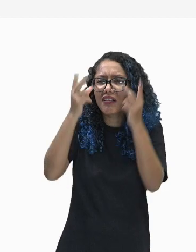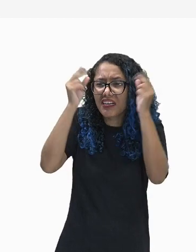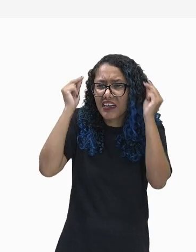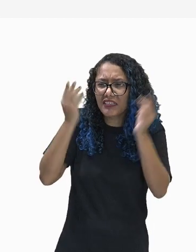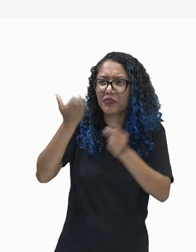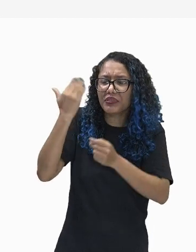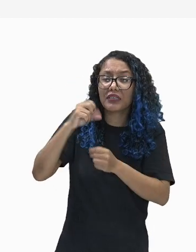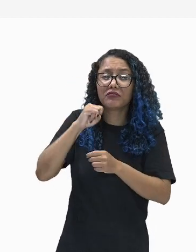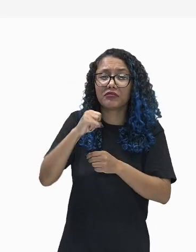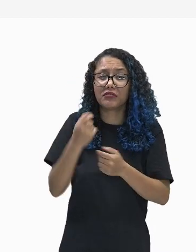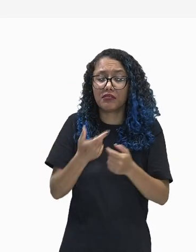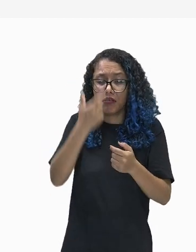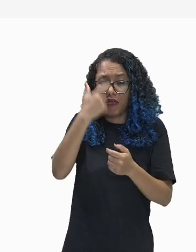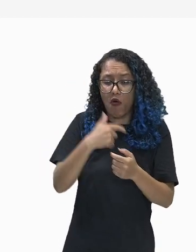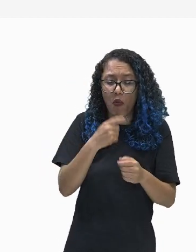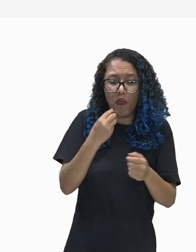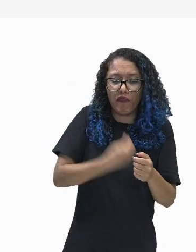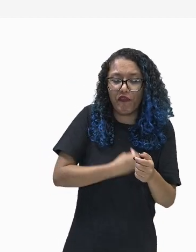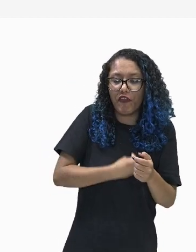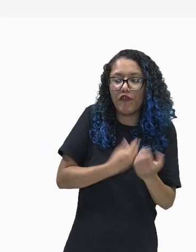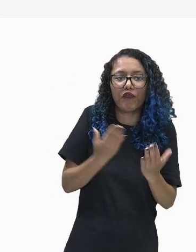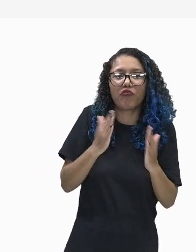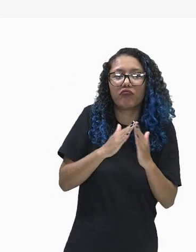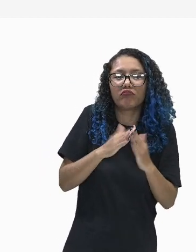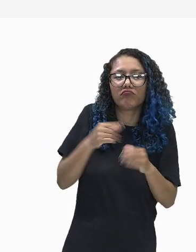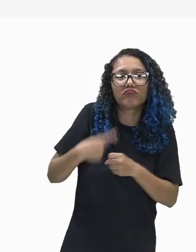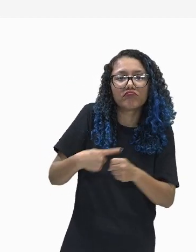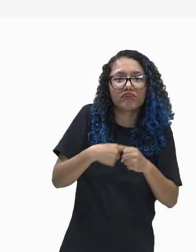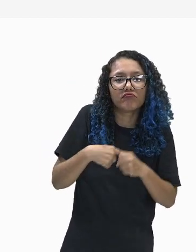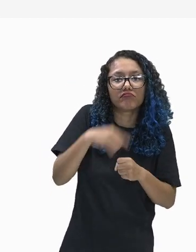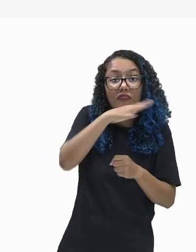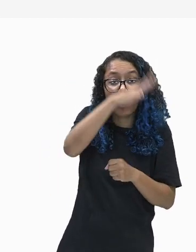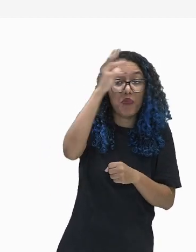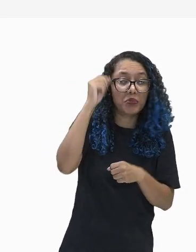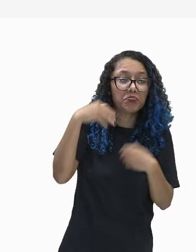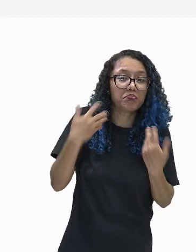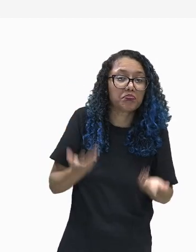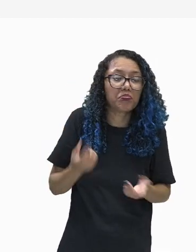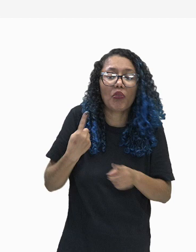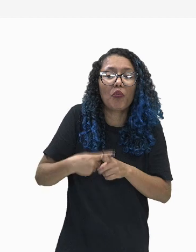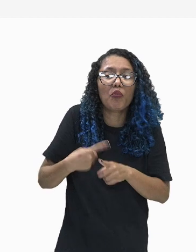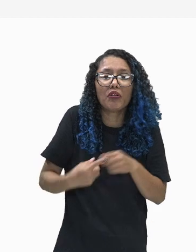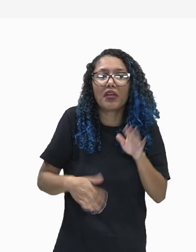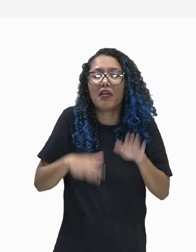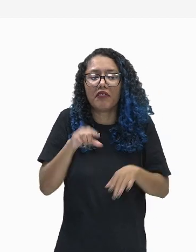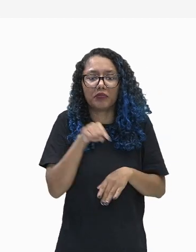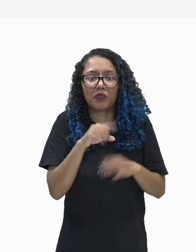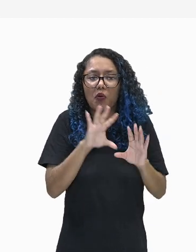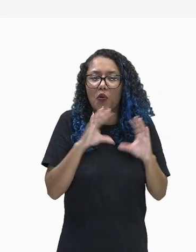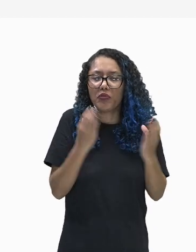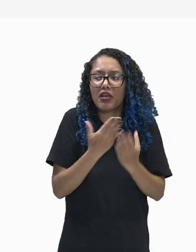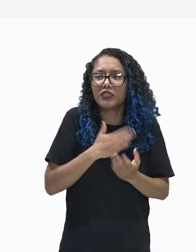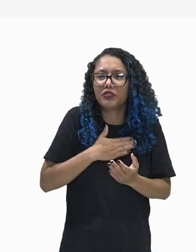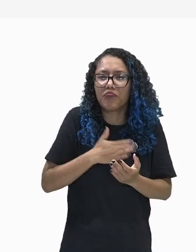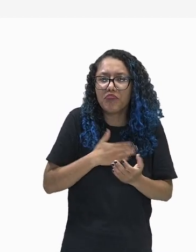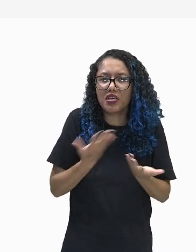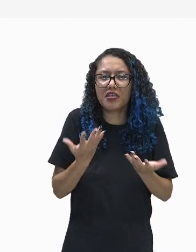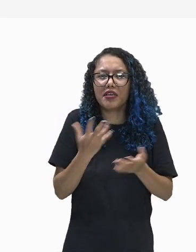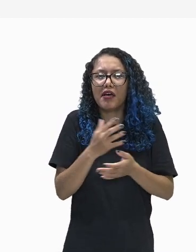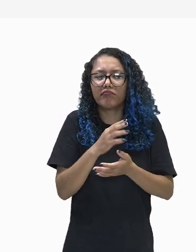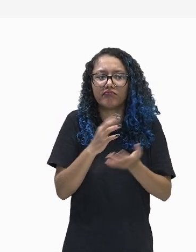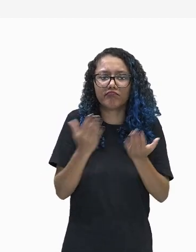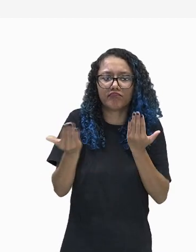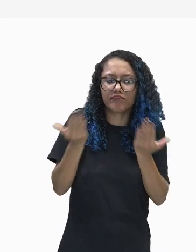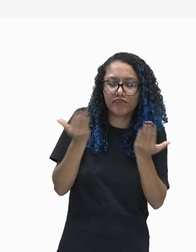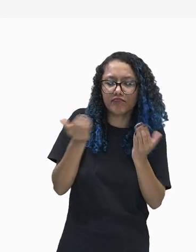do Amazonas? Sendo que, muitas vezes, a minha comunidade ela não tem nenhum vestígio ou nenhuma característica,